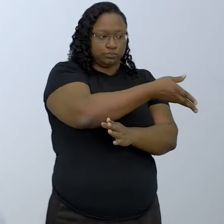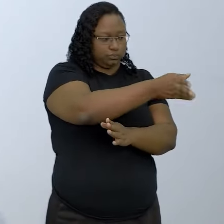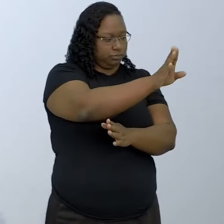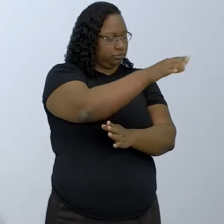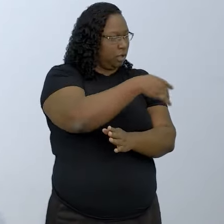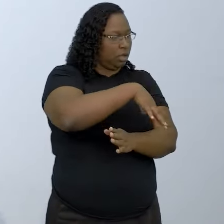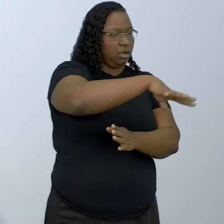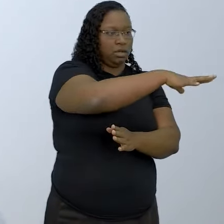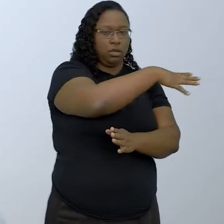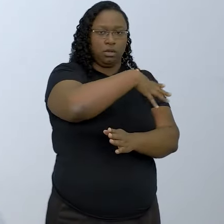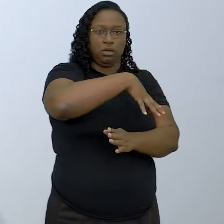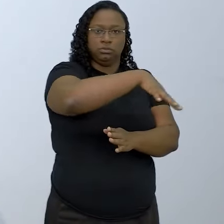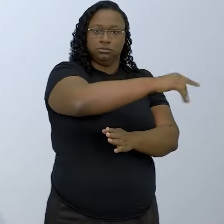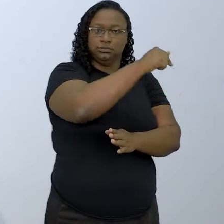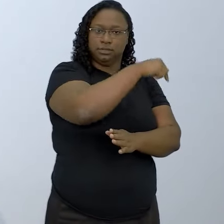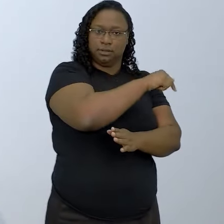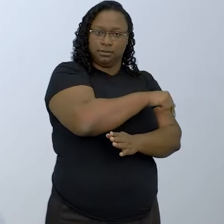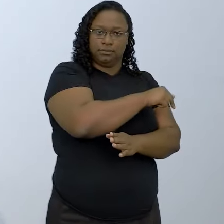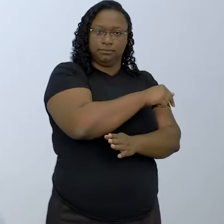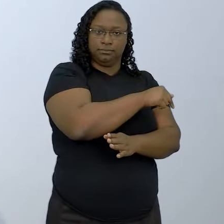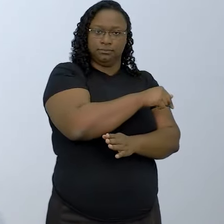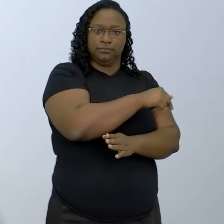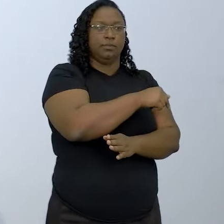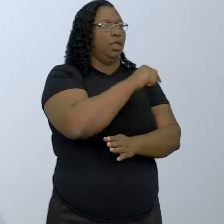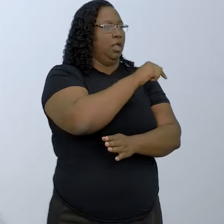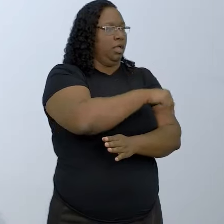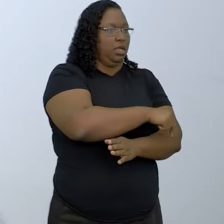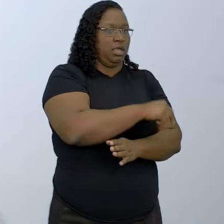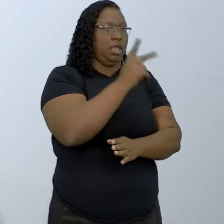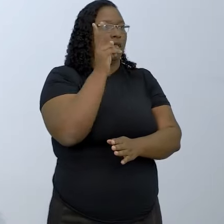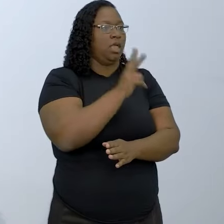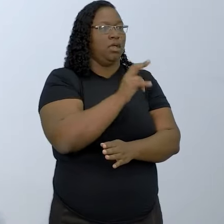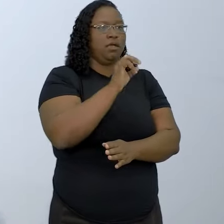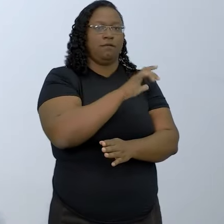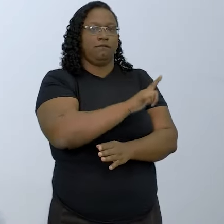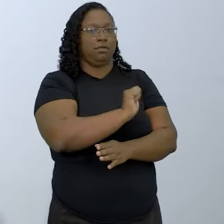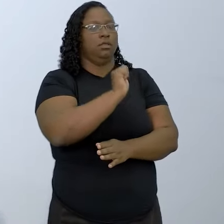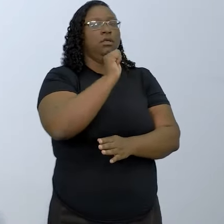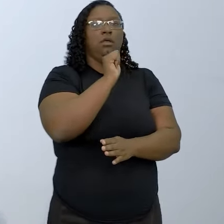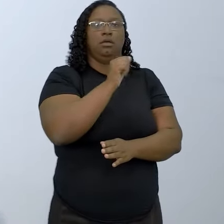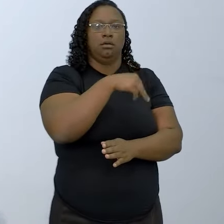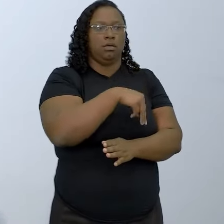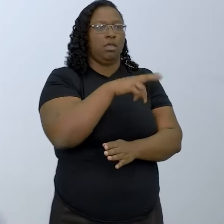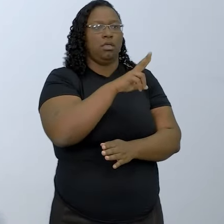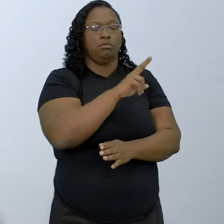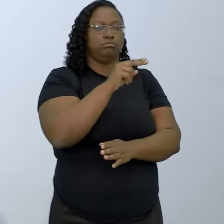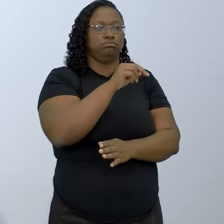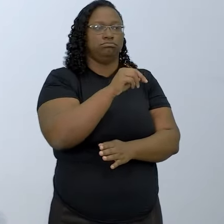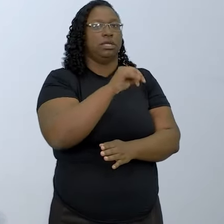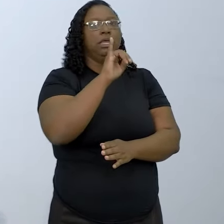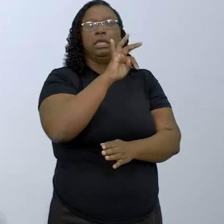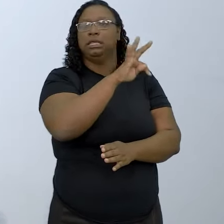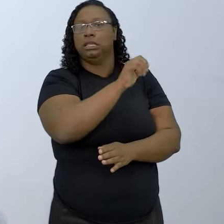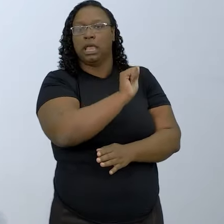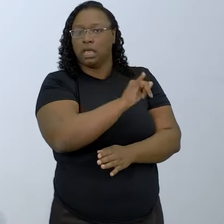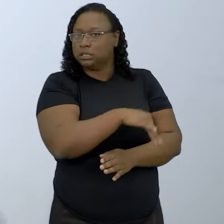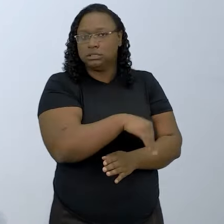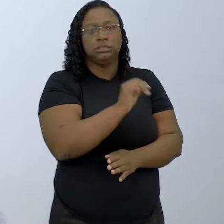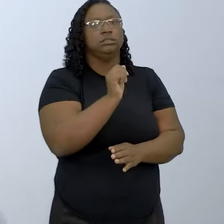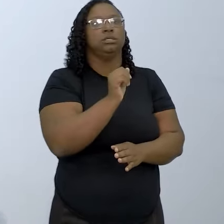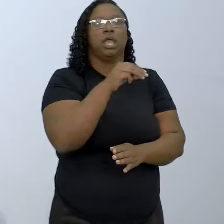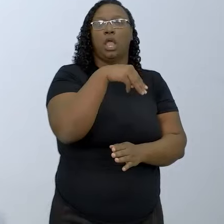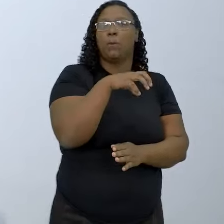por todos os bairros nobres dali. Então eu passo pelo Brooklyn, Vila Nova Conceição, Itaim, Moema, que são bairros nobres. Tipo, na verdade, a maioria das